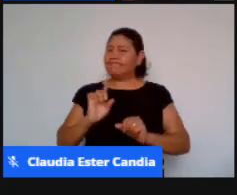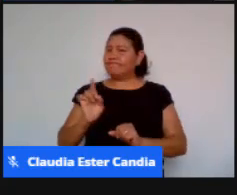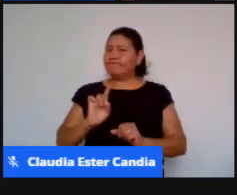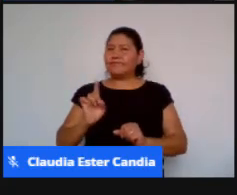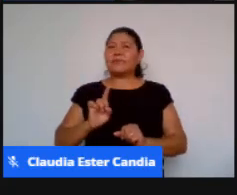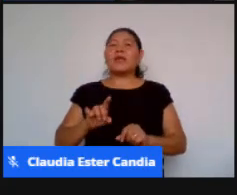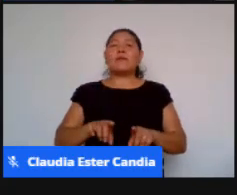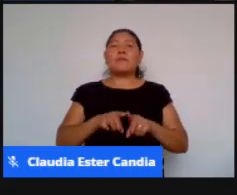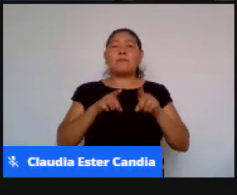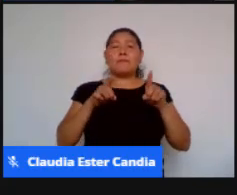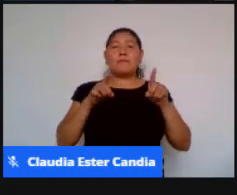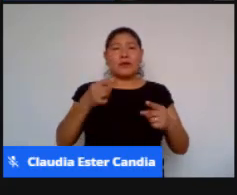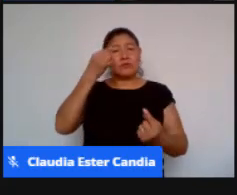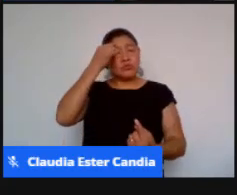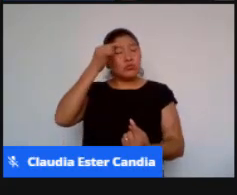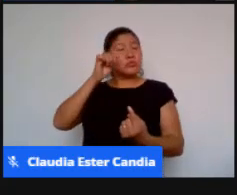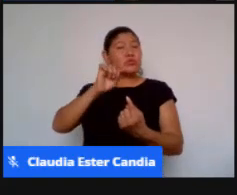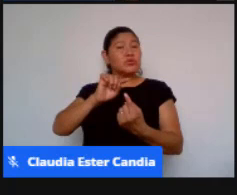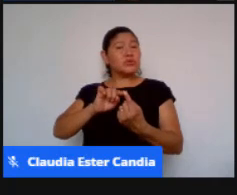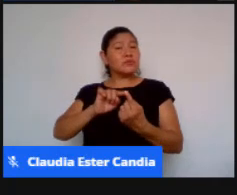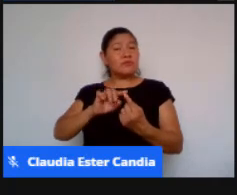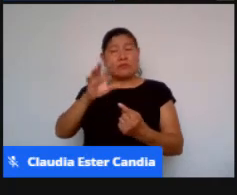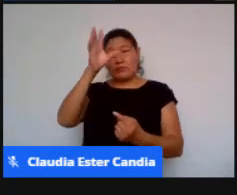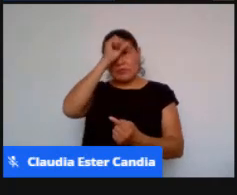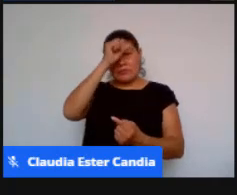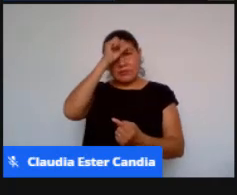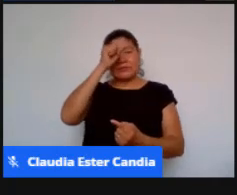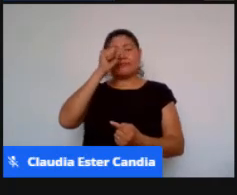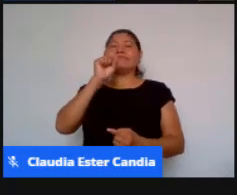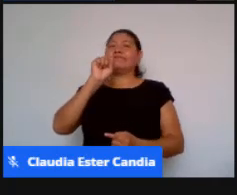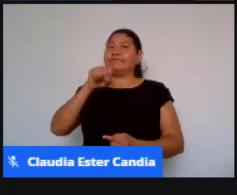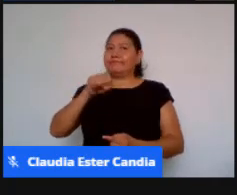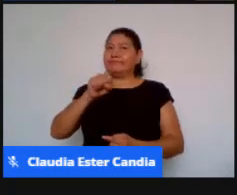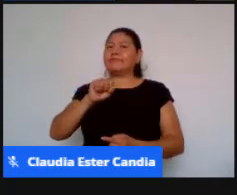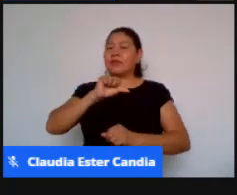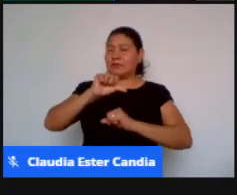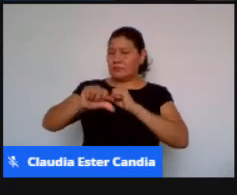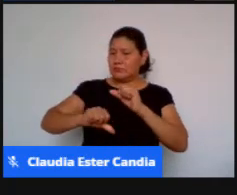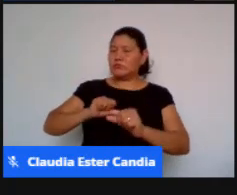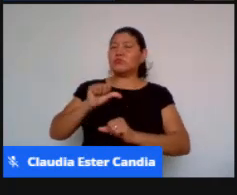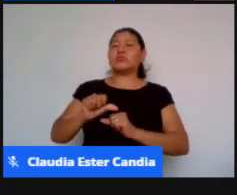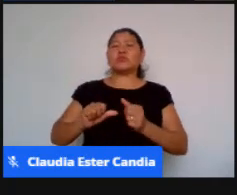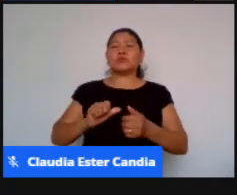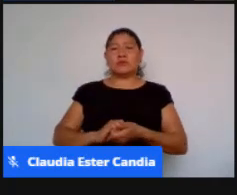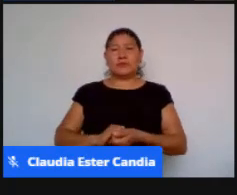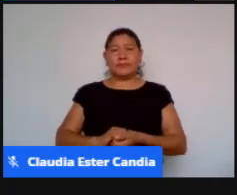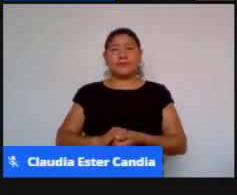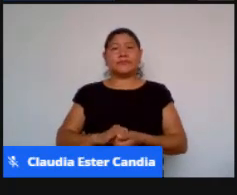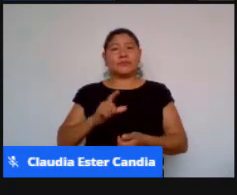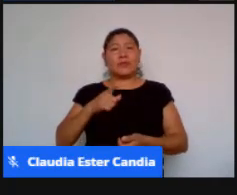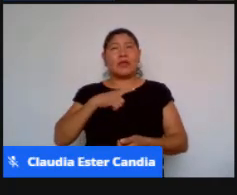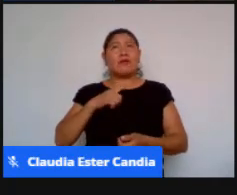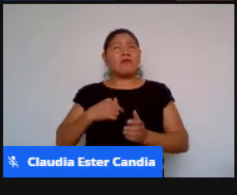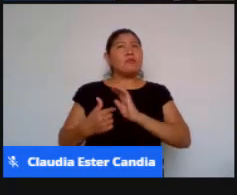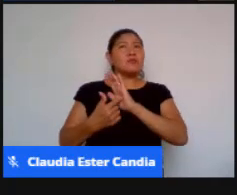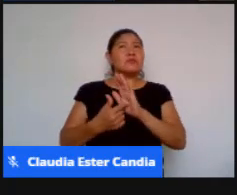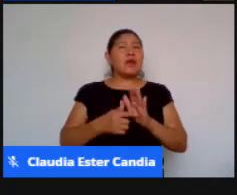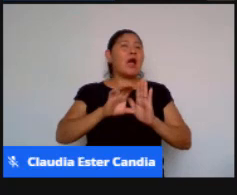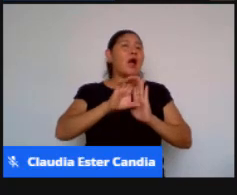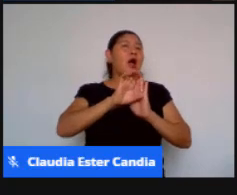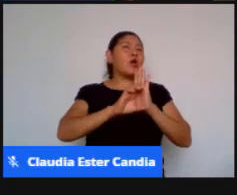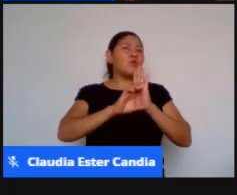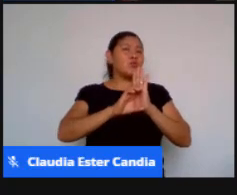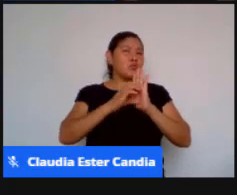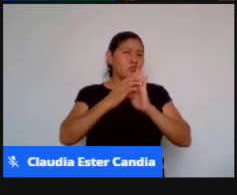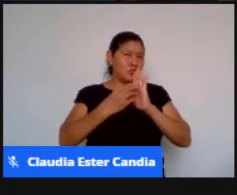eles vão dando essa profundidade depois naquilo que a gente pode chamando aí de conceitos, né? Conteúdos